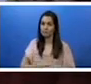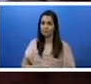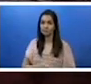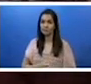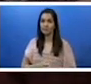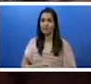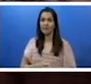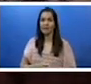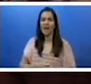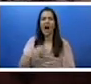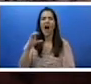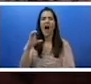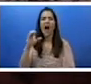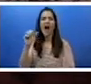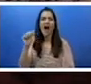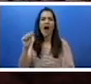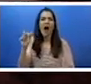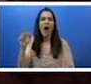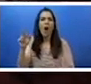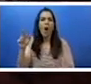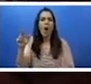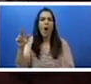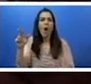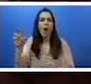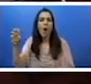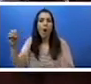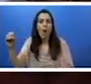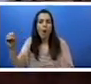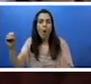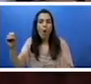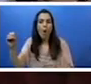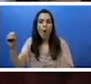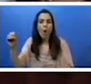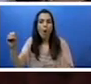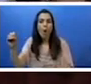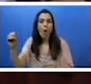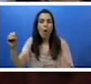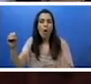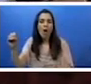E o carro. Olha os dois R's, olha.